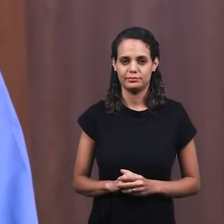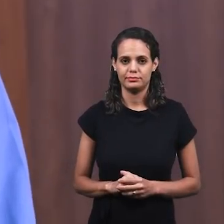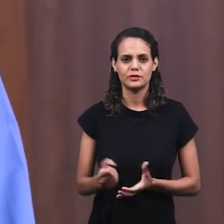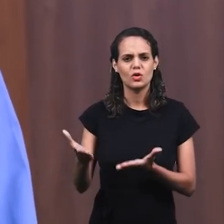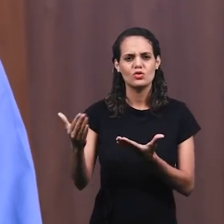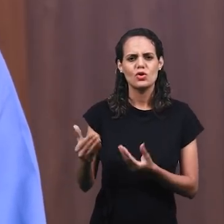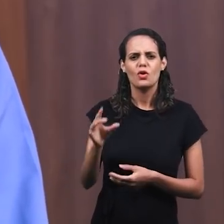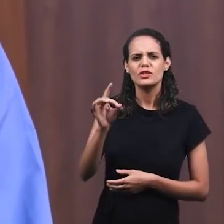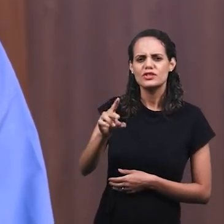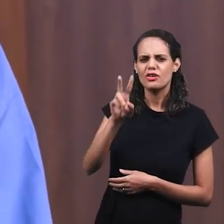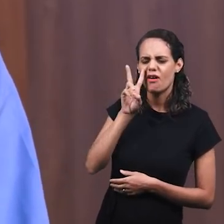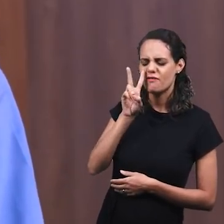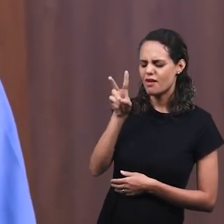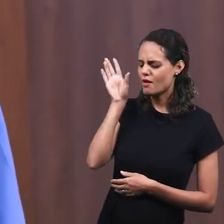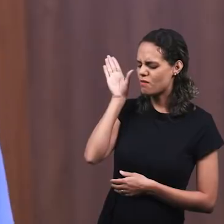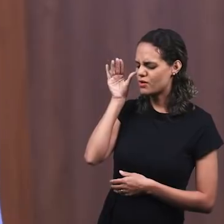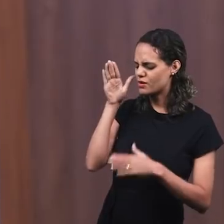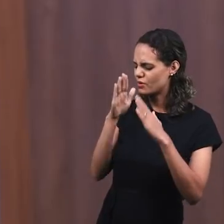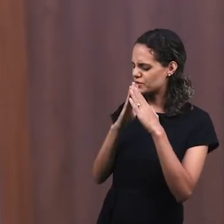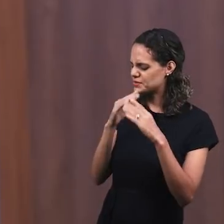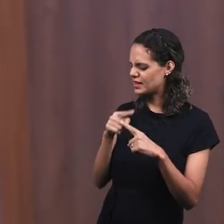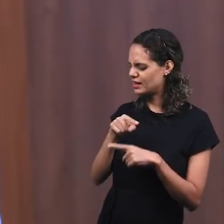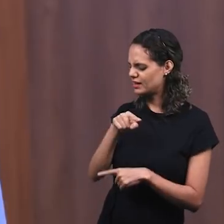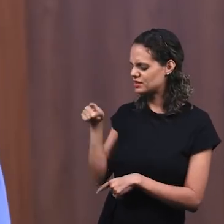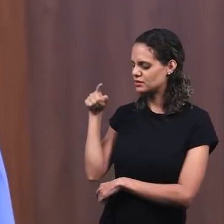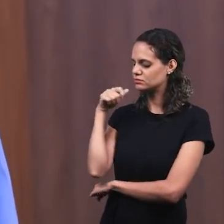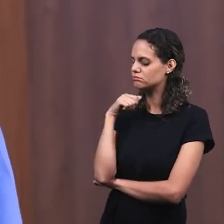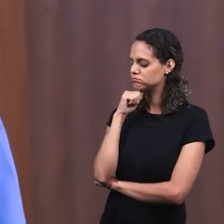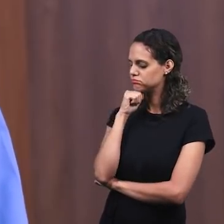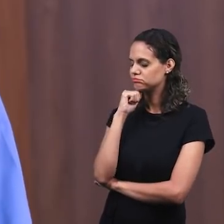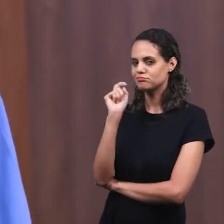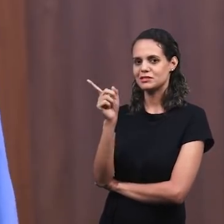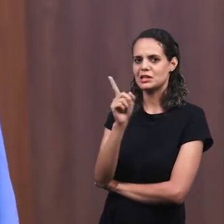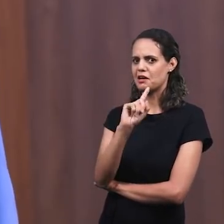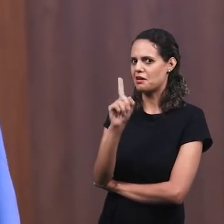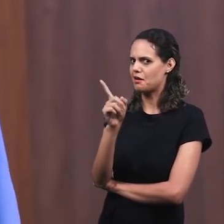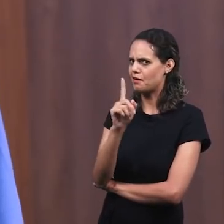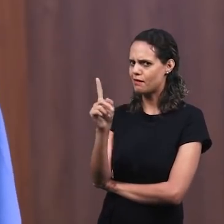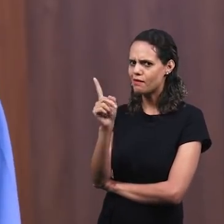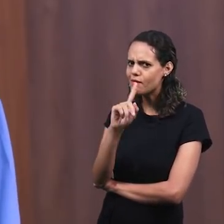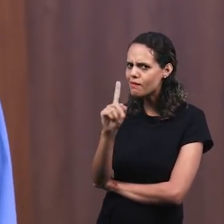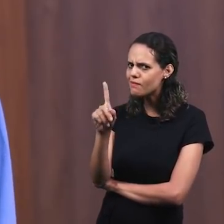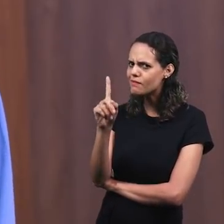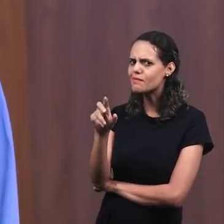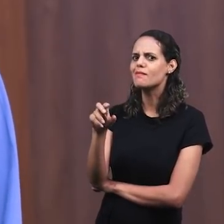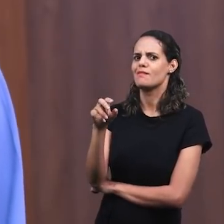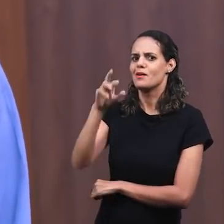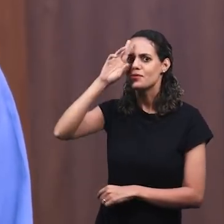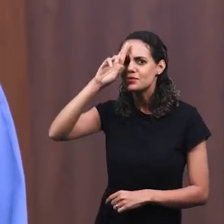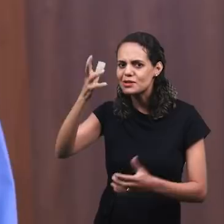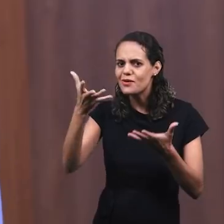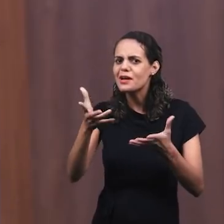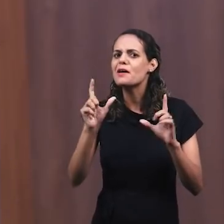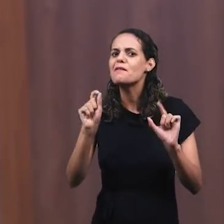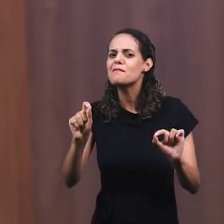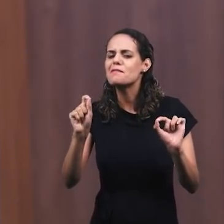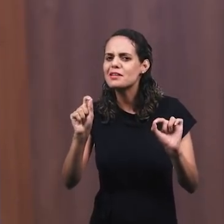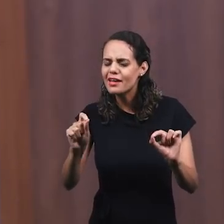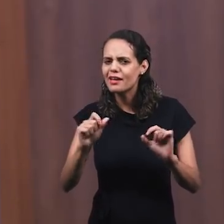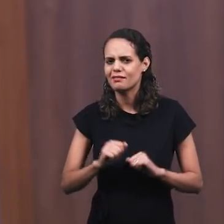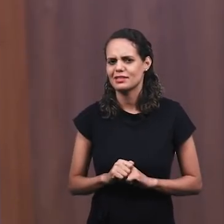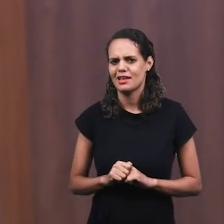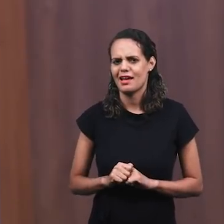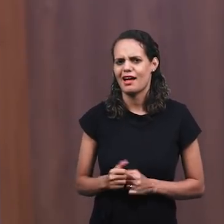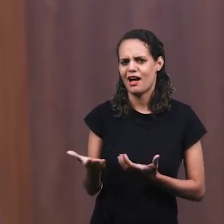jovens de ser um espectador. Não é isso mais que o Senhor quer. Aquele jovem que